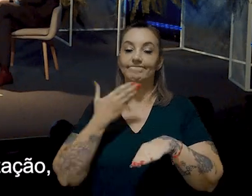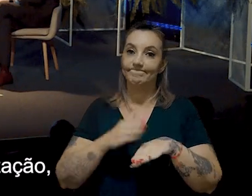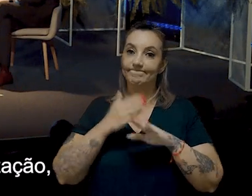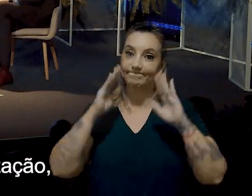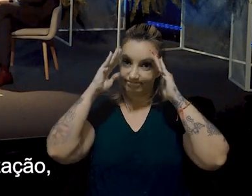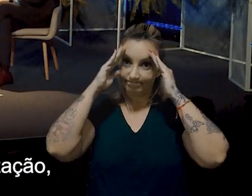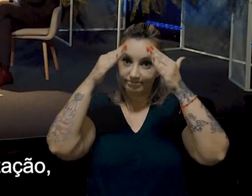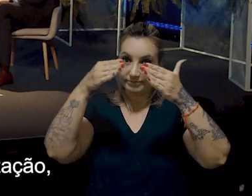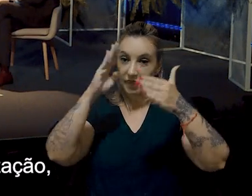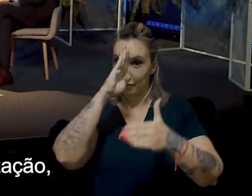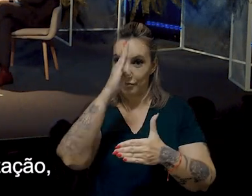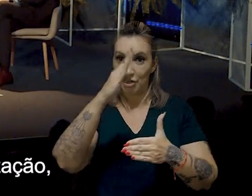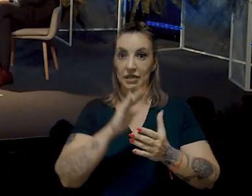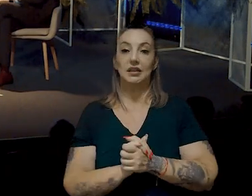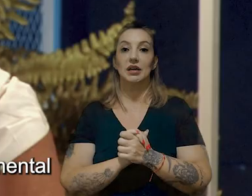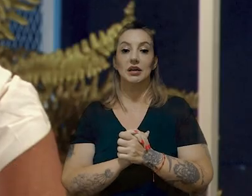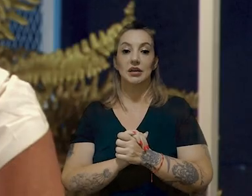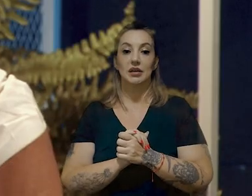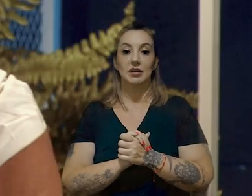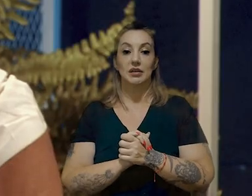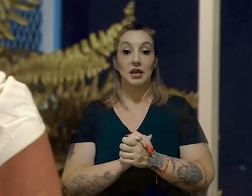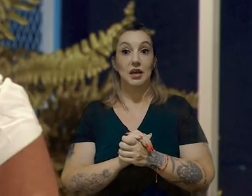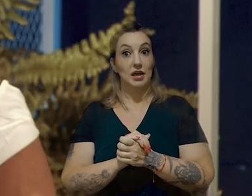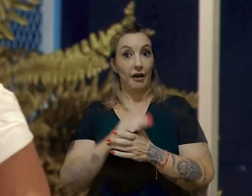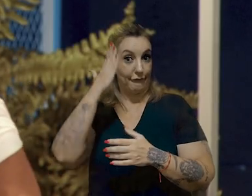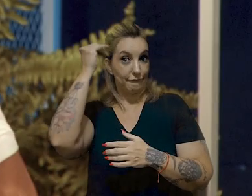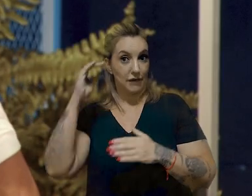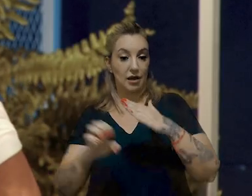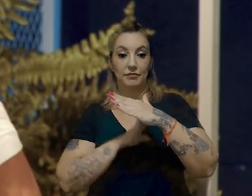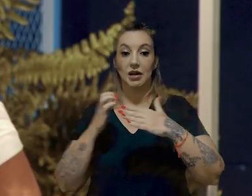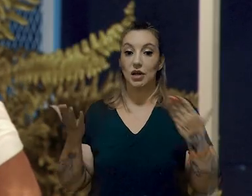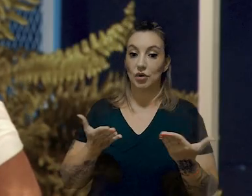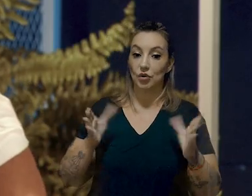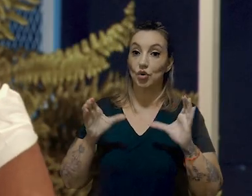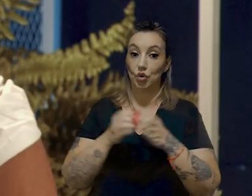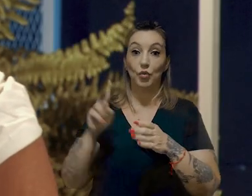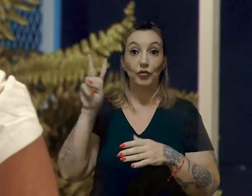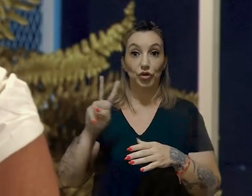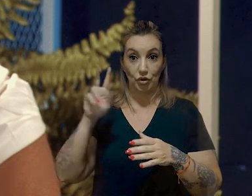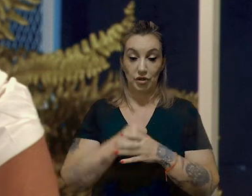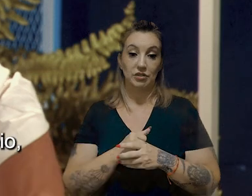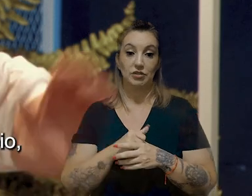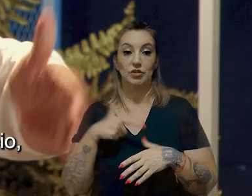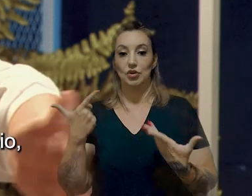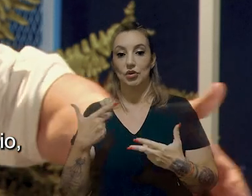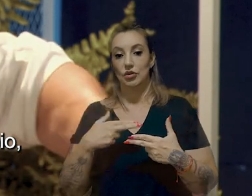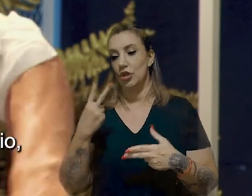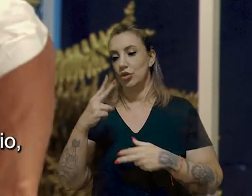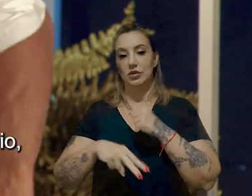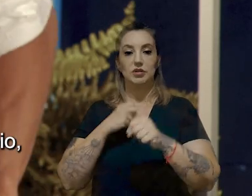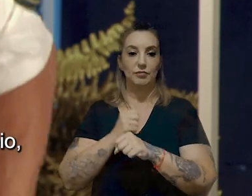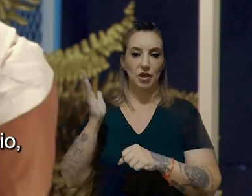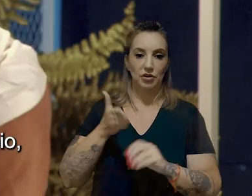começa o exercício de priorização a reputação das companhias hoje do grupo antin eu tô aqui há 2